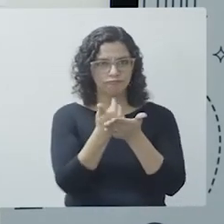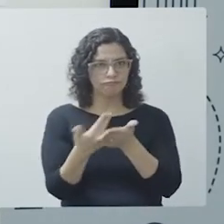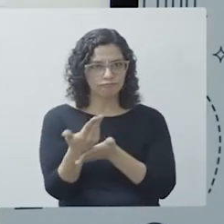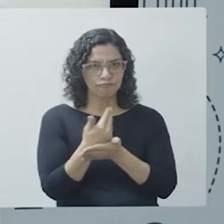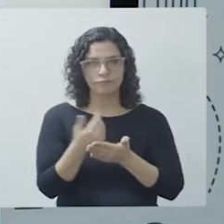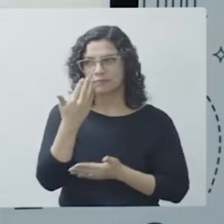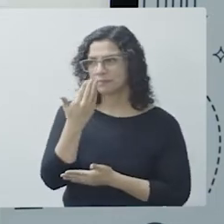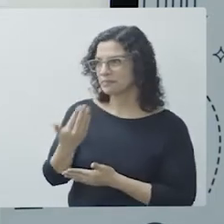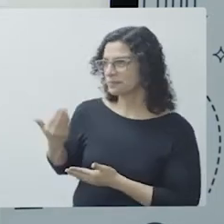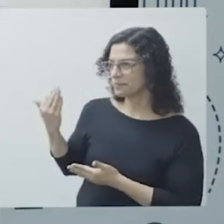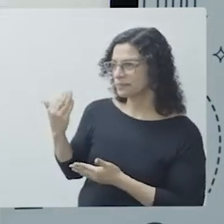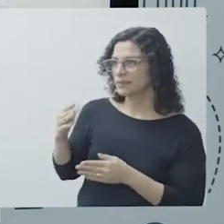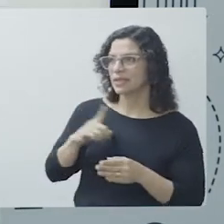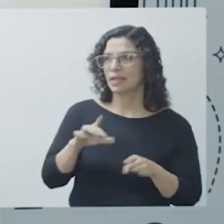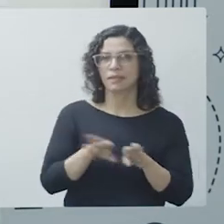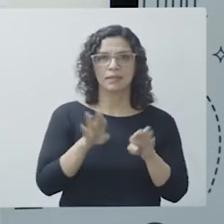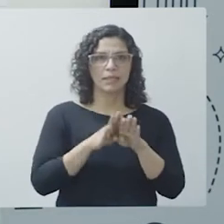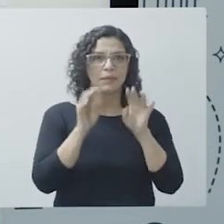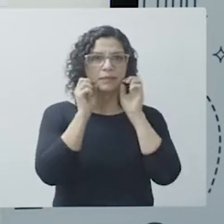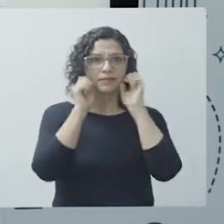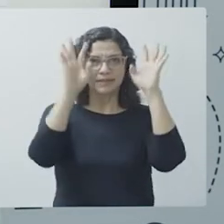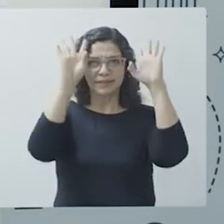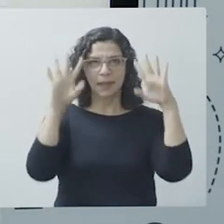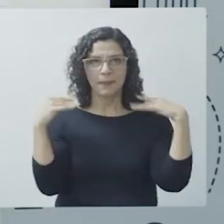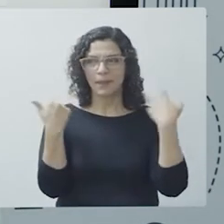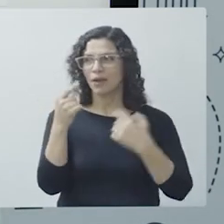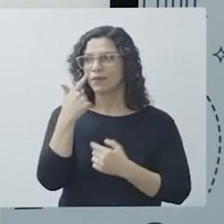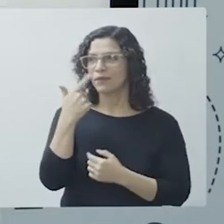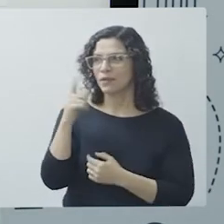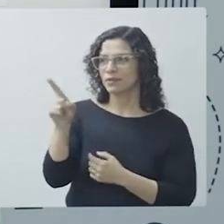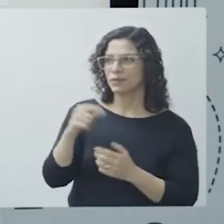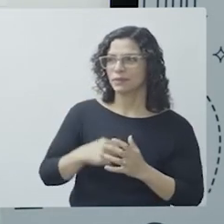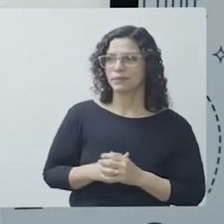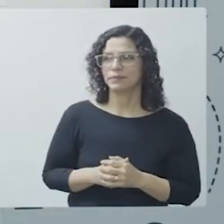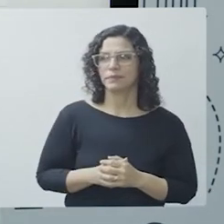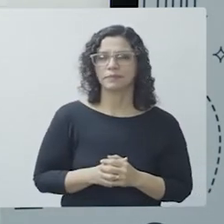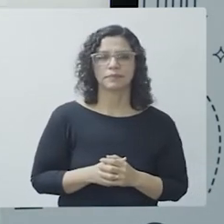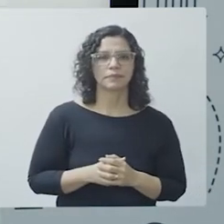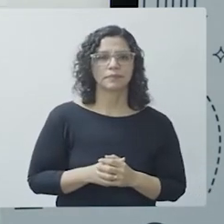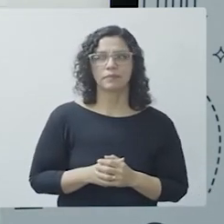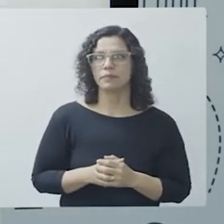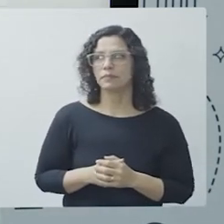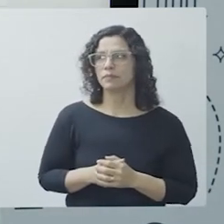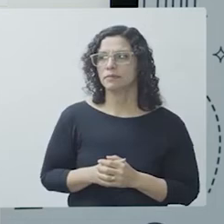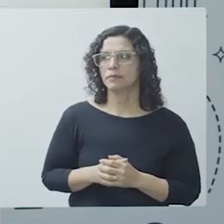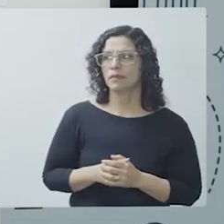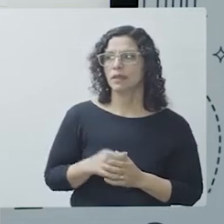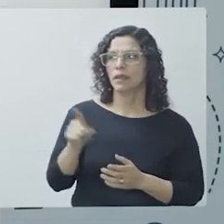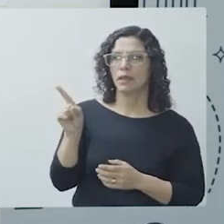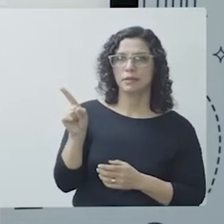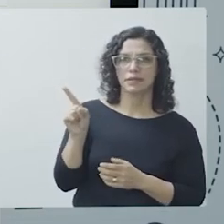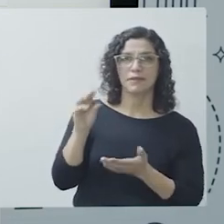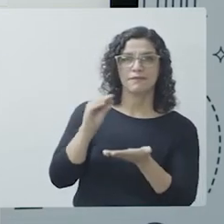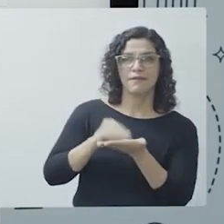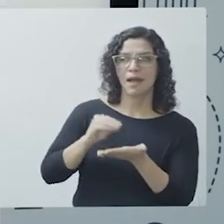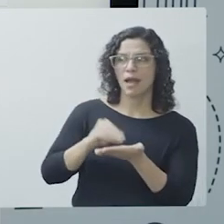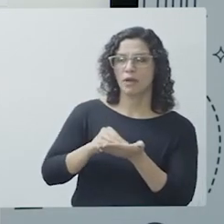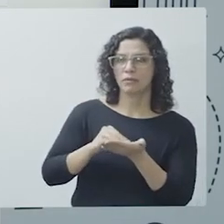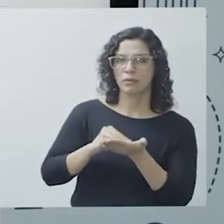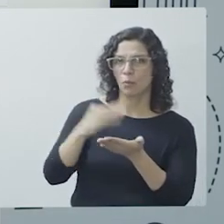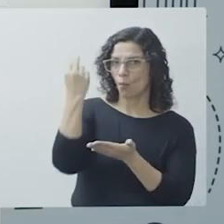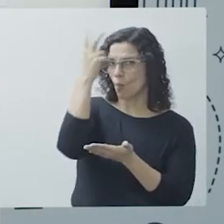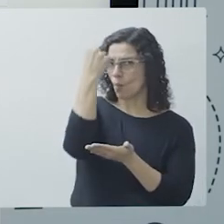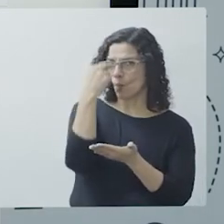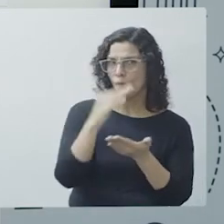rostinhos com cabelos. Olha só, esse aqui ainda não tem